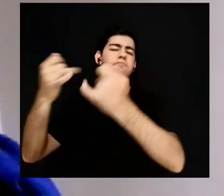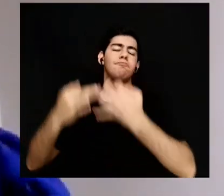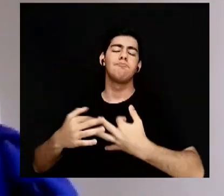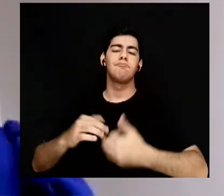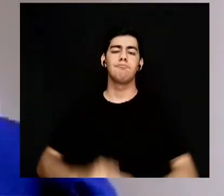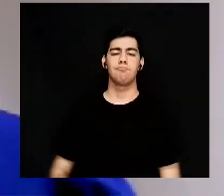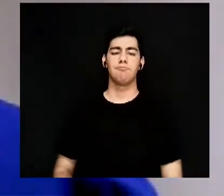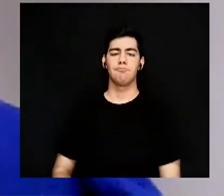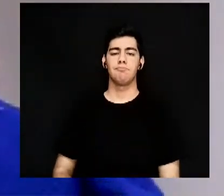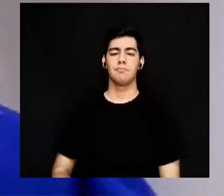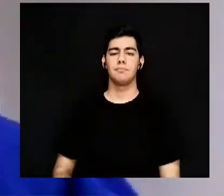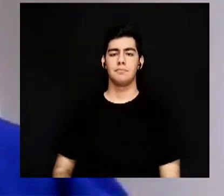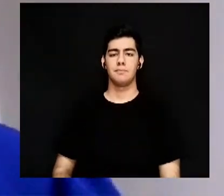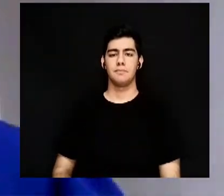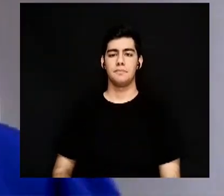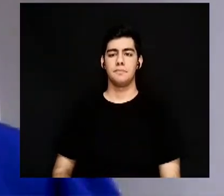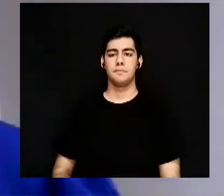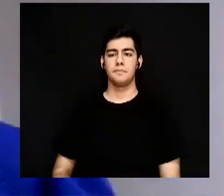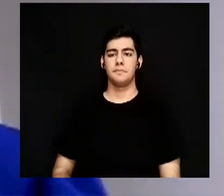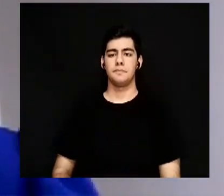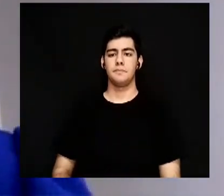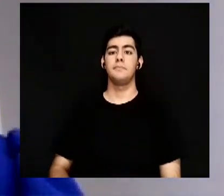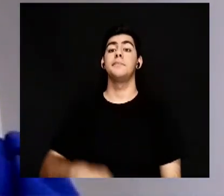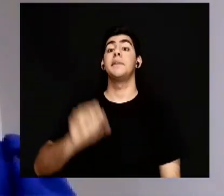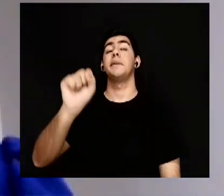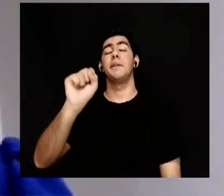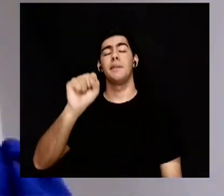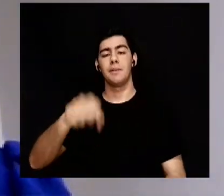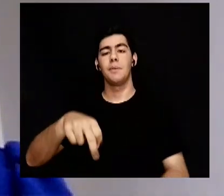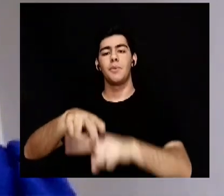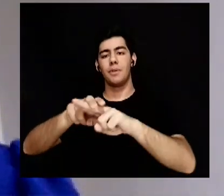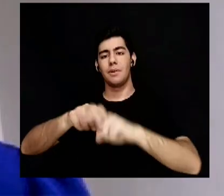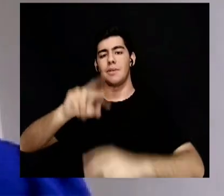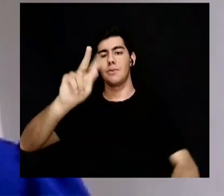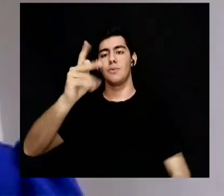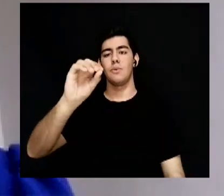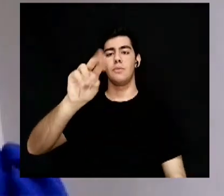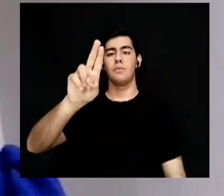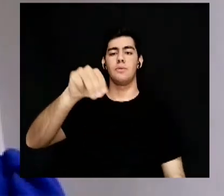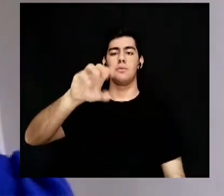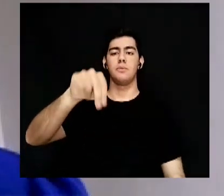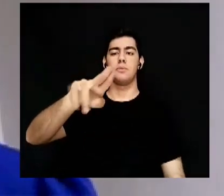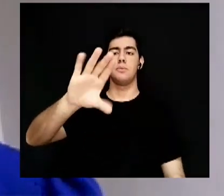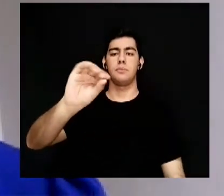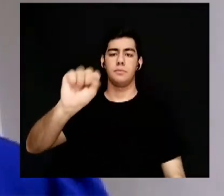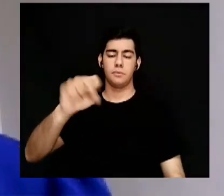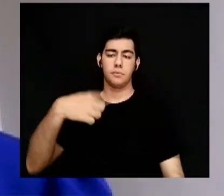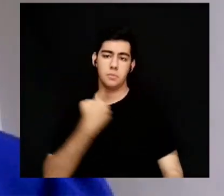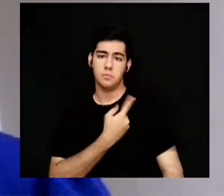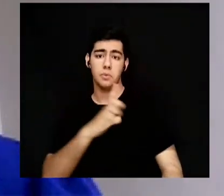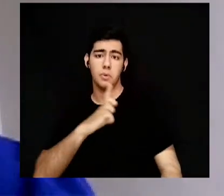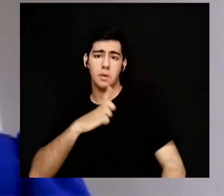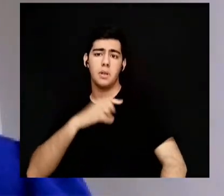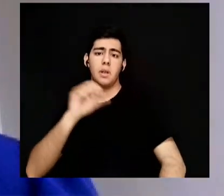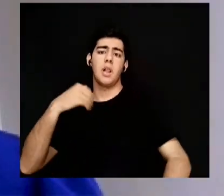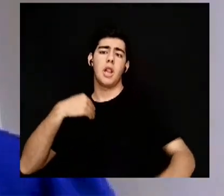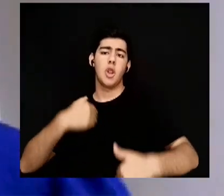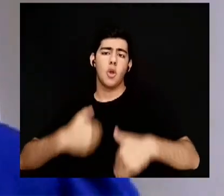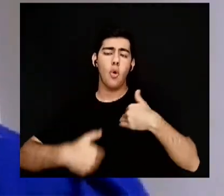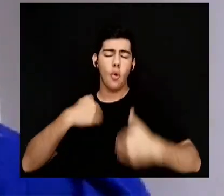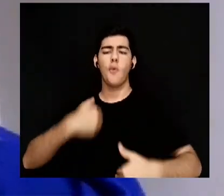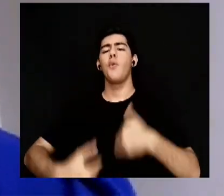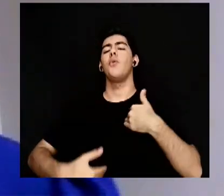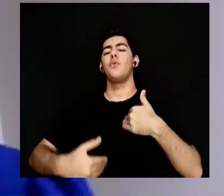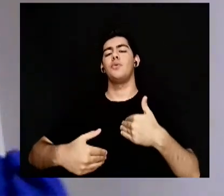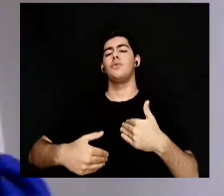Sim, por causa dos hormônios, sem sombra de dúvidas, né? A gente tem uma predominância estrogênica de estrogênio, o homem tem uma